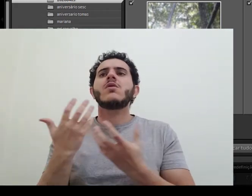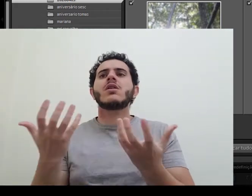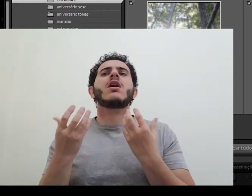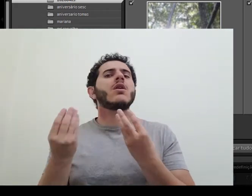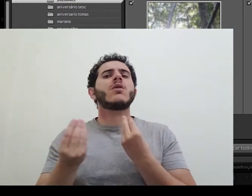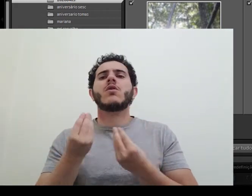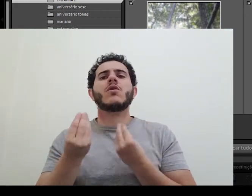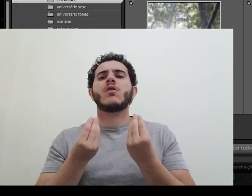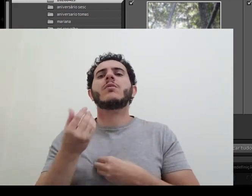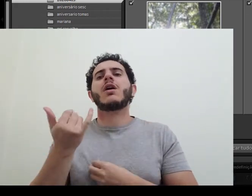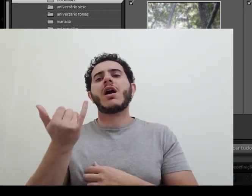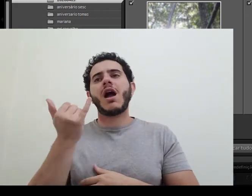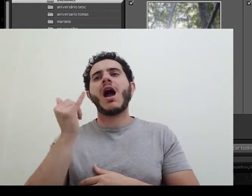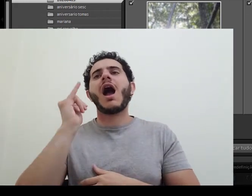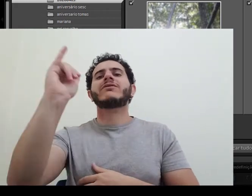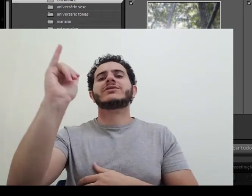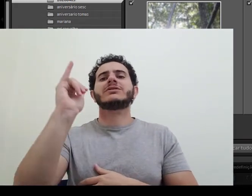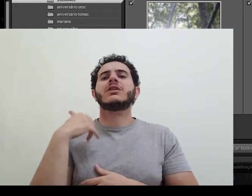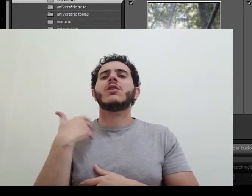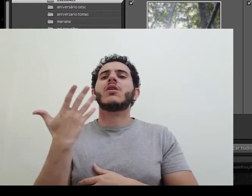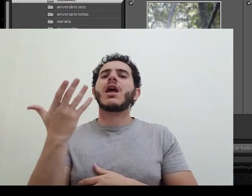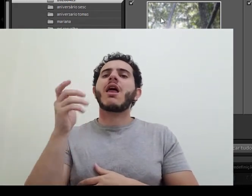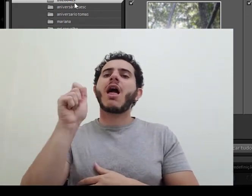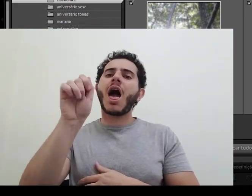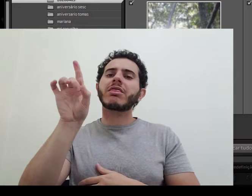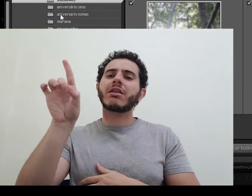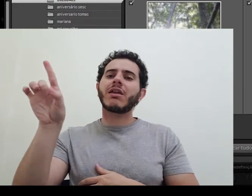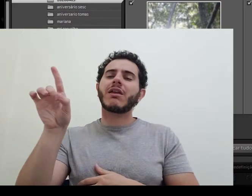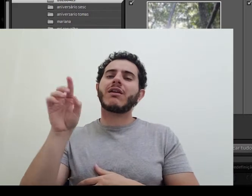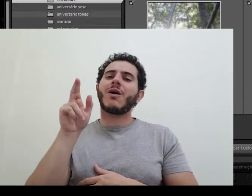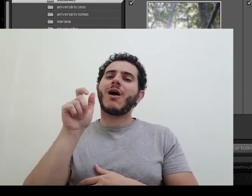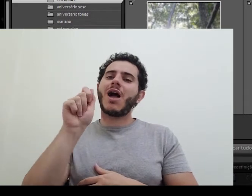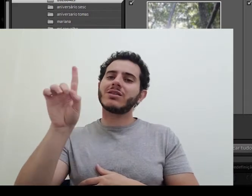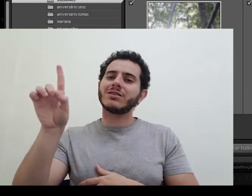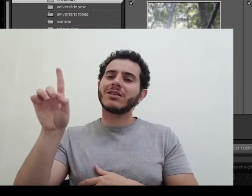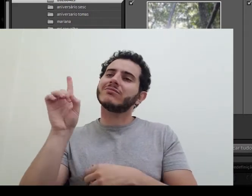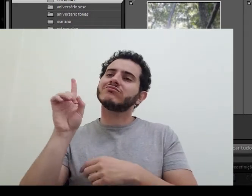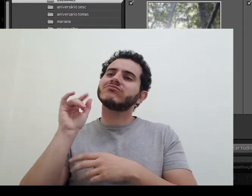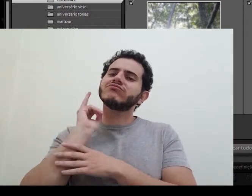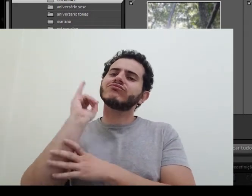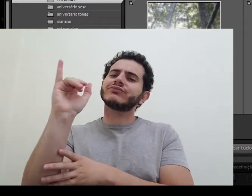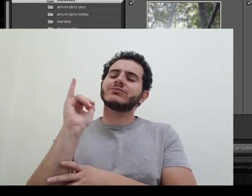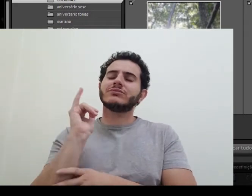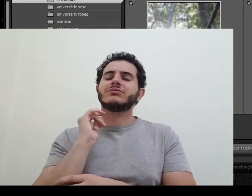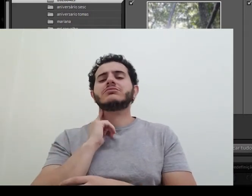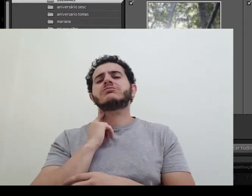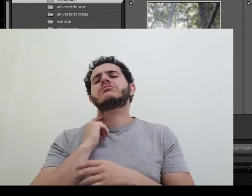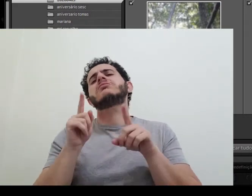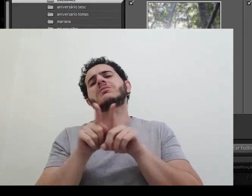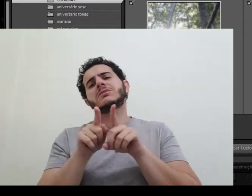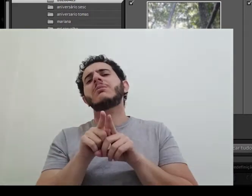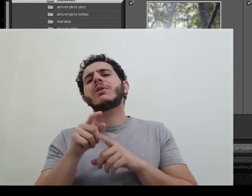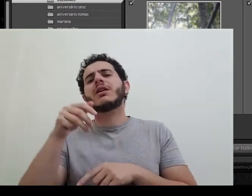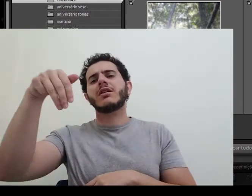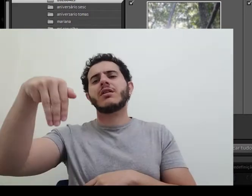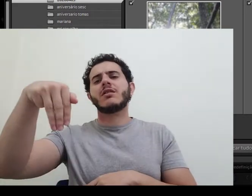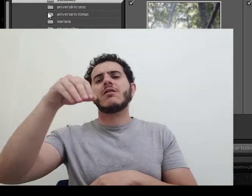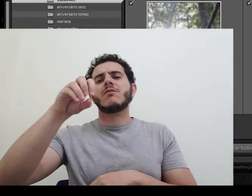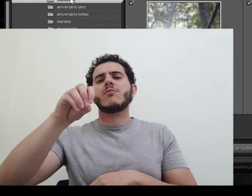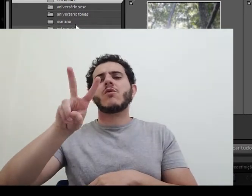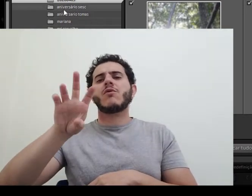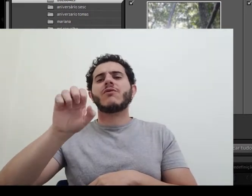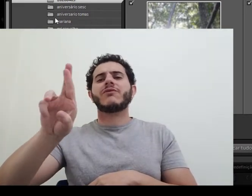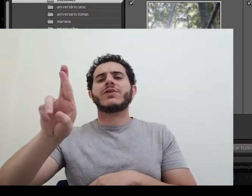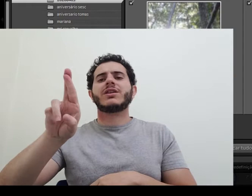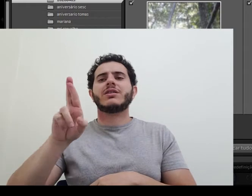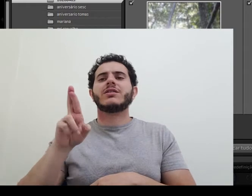aí o que eu vou querer fazer? Eu vou querer adicionar o meu catálogo, manter no lugar que ela está e adicionar. Eu teria outras opções, como mover,